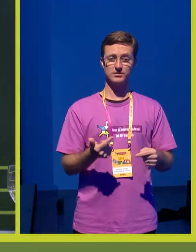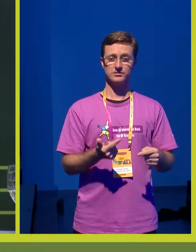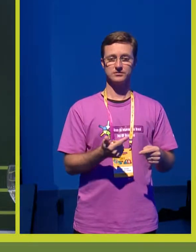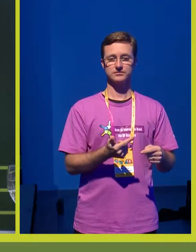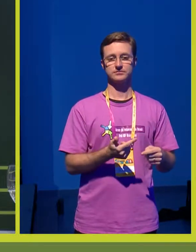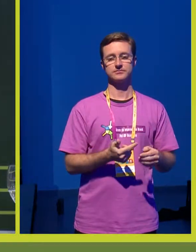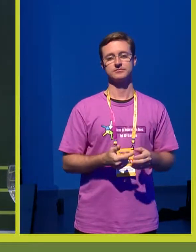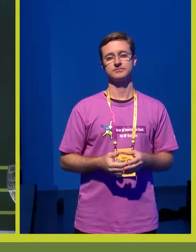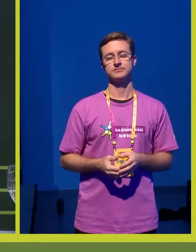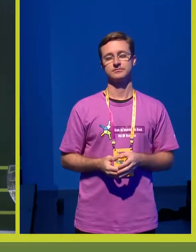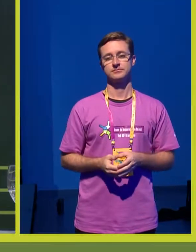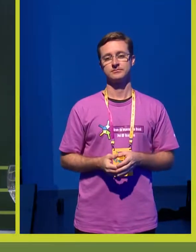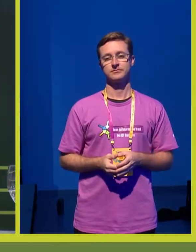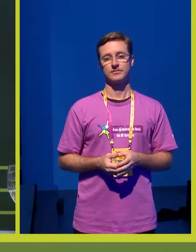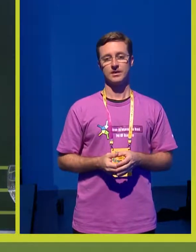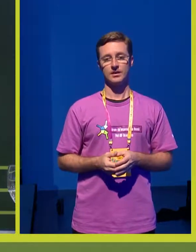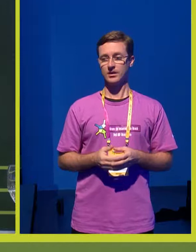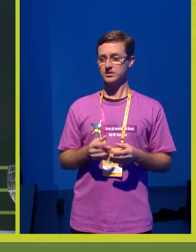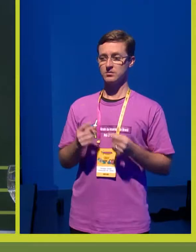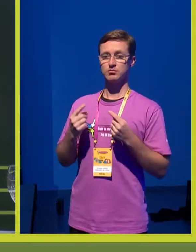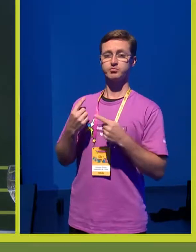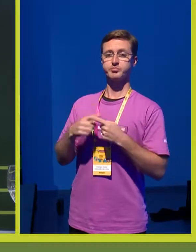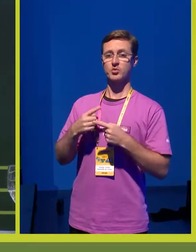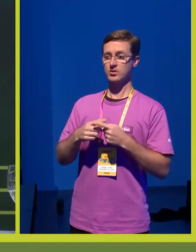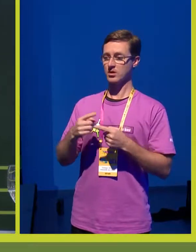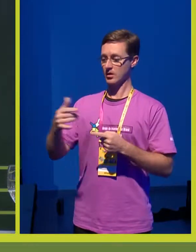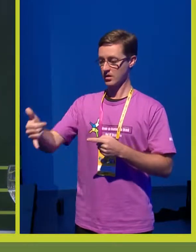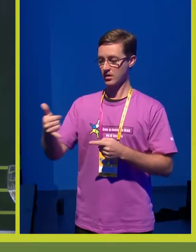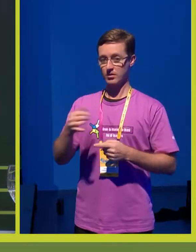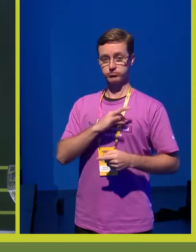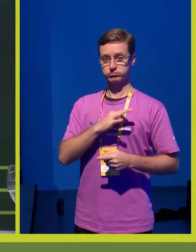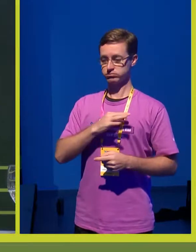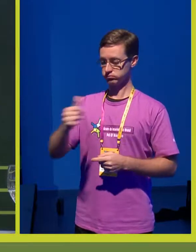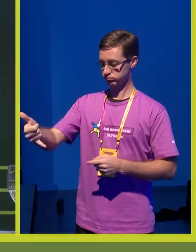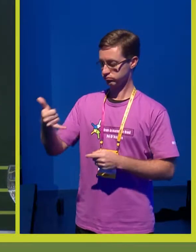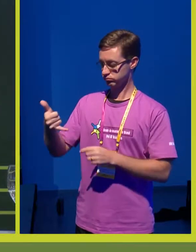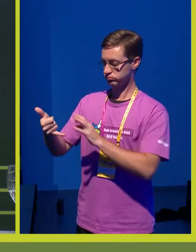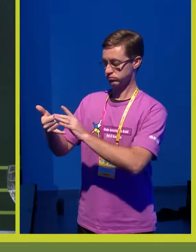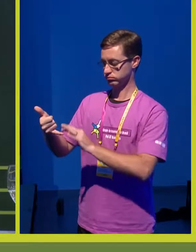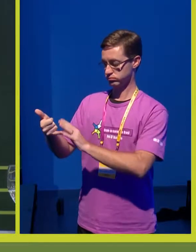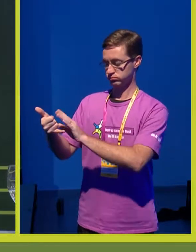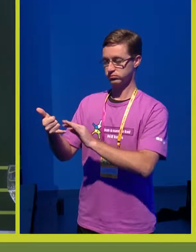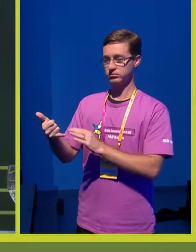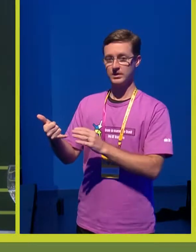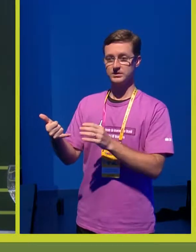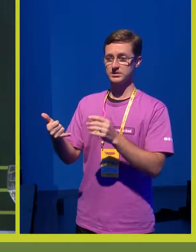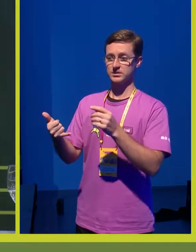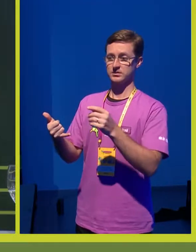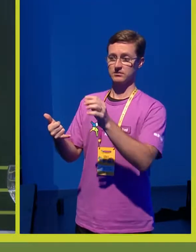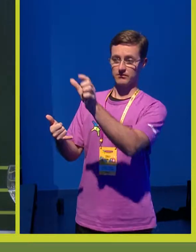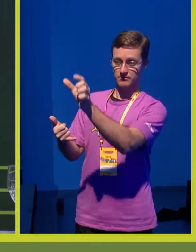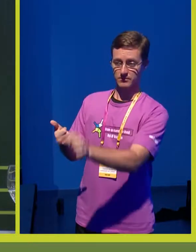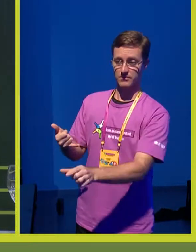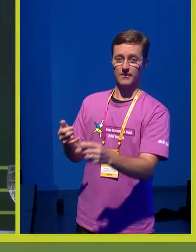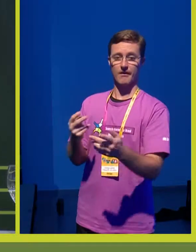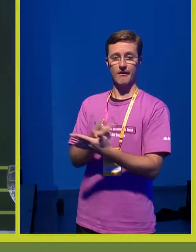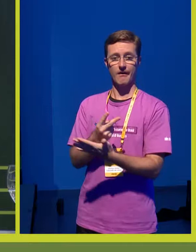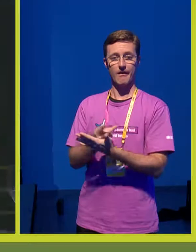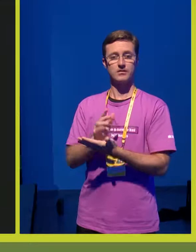alguém você não deveria poder acessar o celular daquela pessoa então como é que